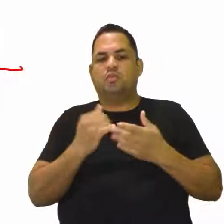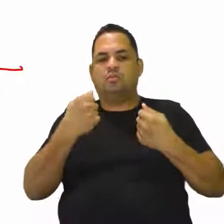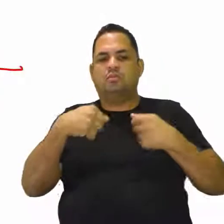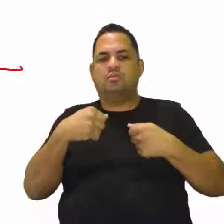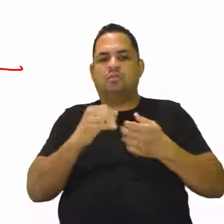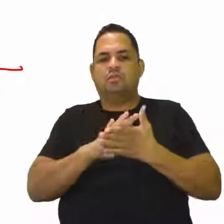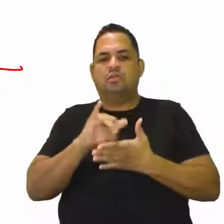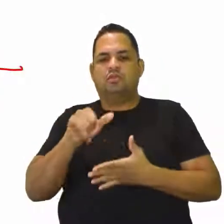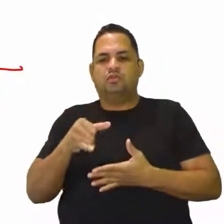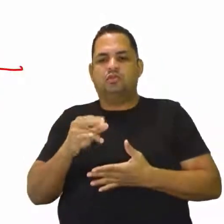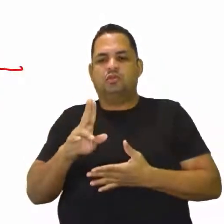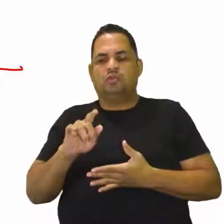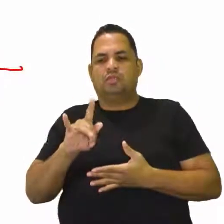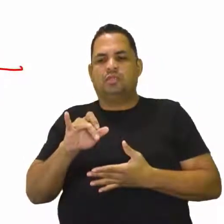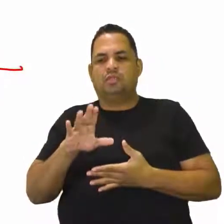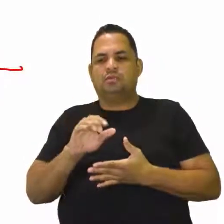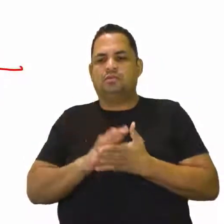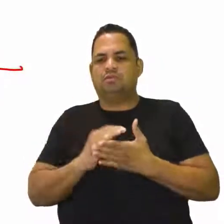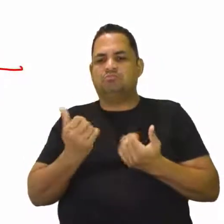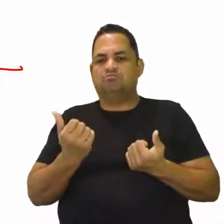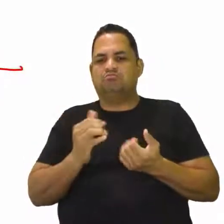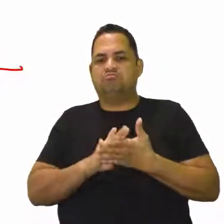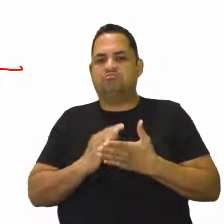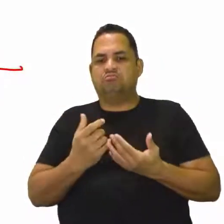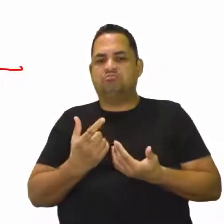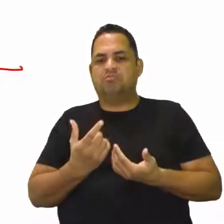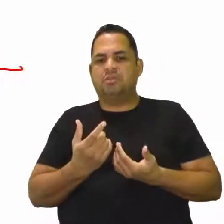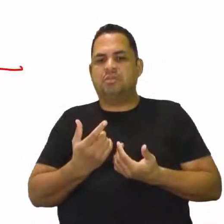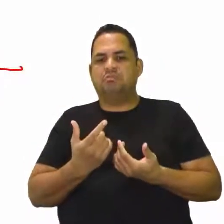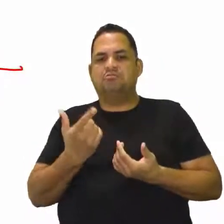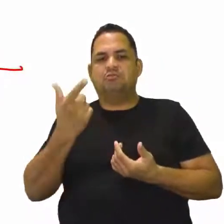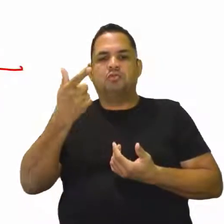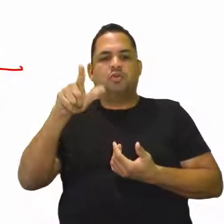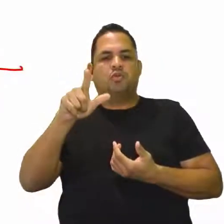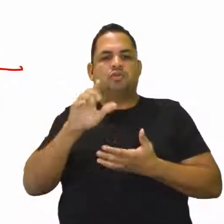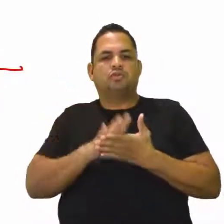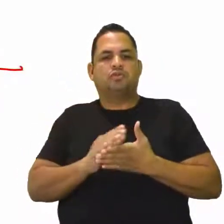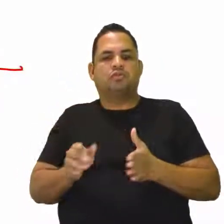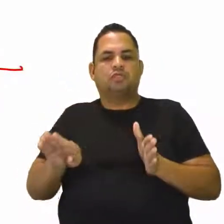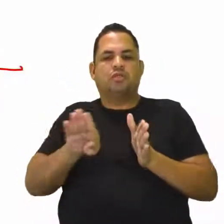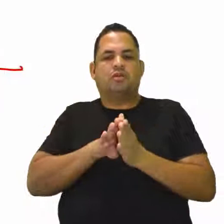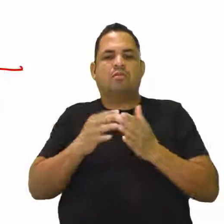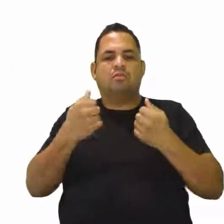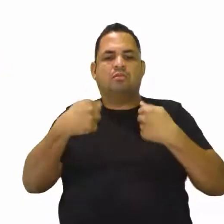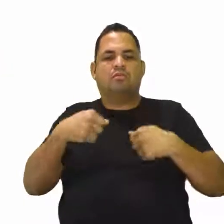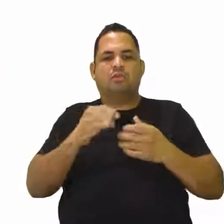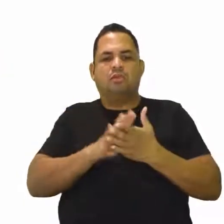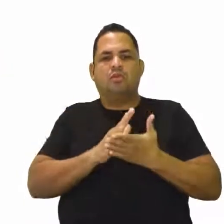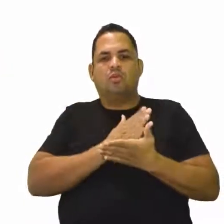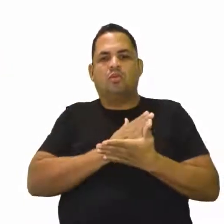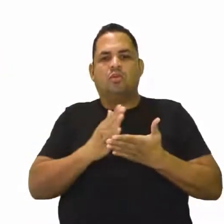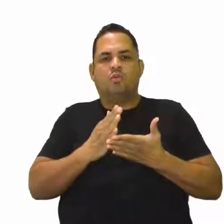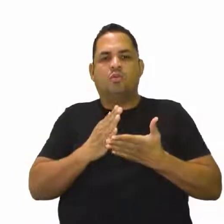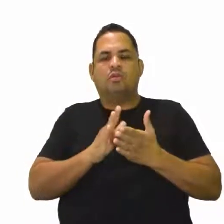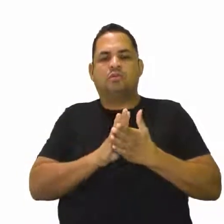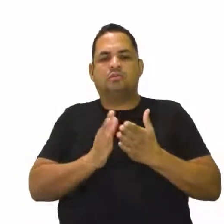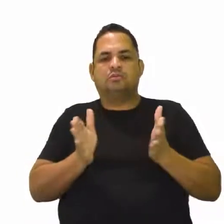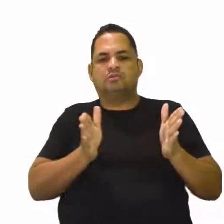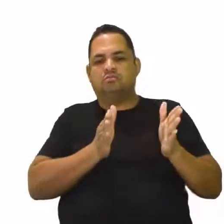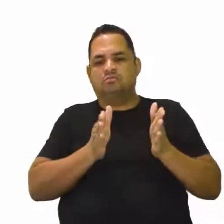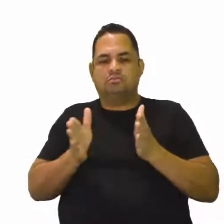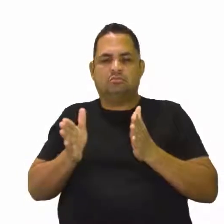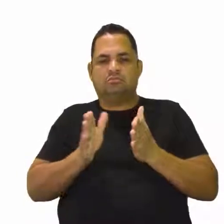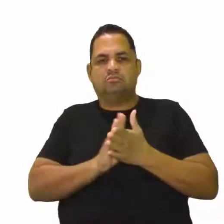iria assumir, não assume o poder. Começa então um período chamado